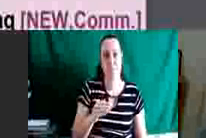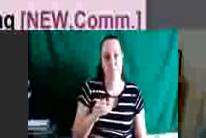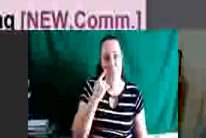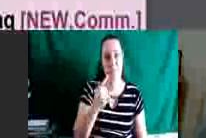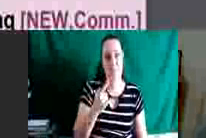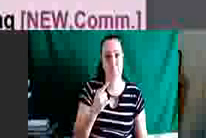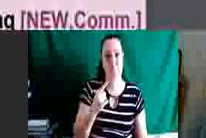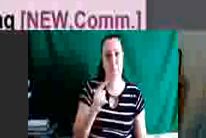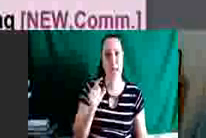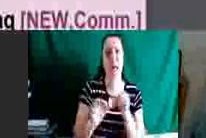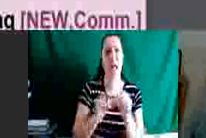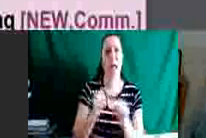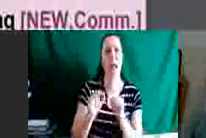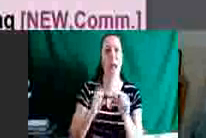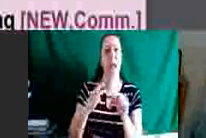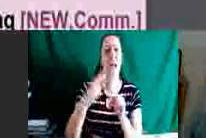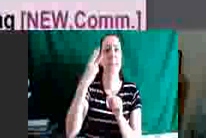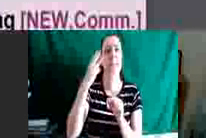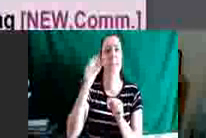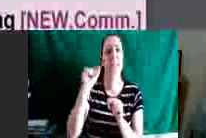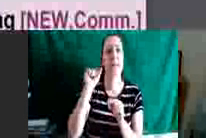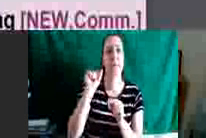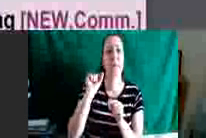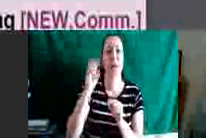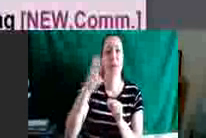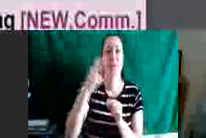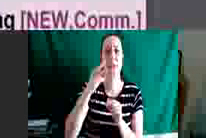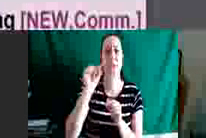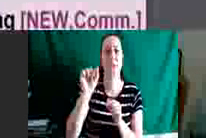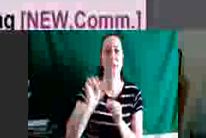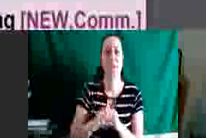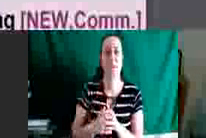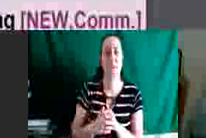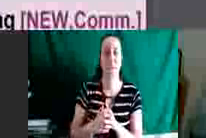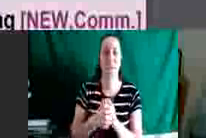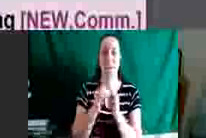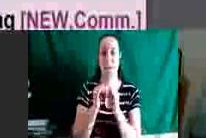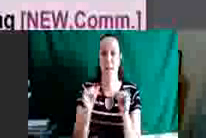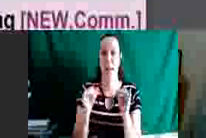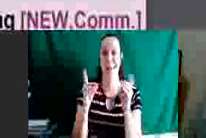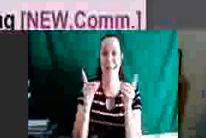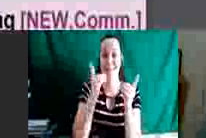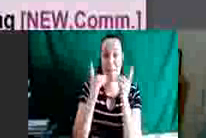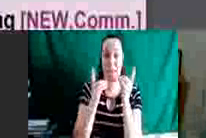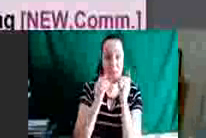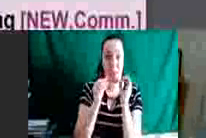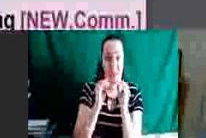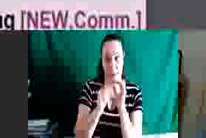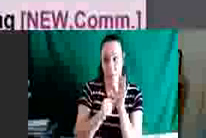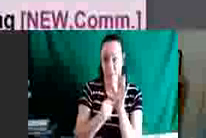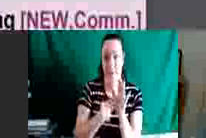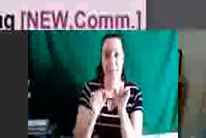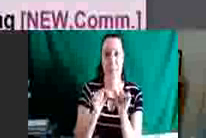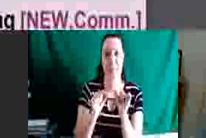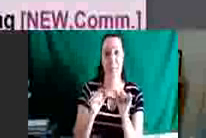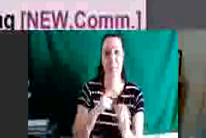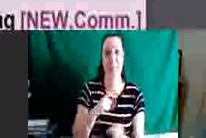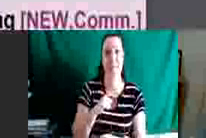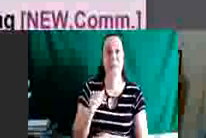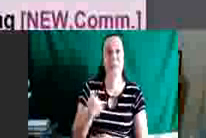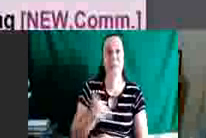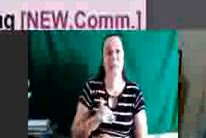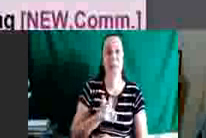aula sobre SQL injection. Então, o número 1 aqui, ó, o A1, ó, que é o injection, continua ainda. Aí depois tem